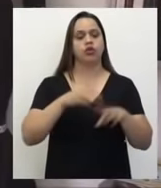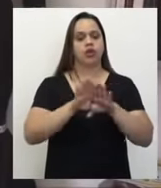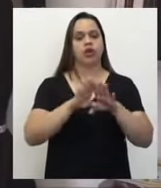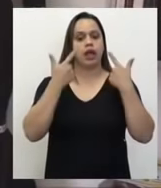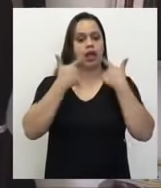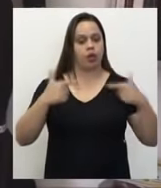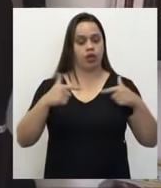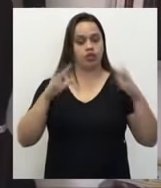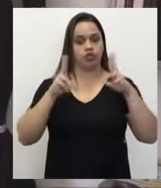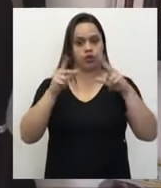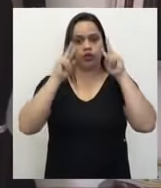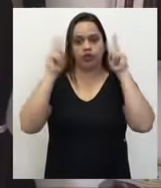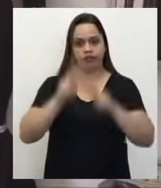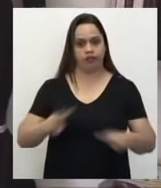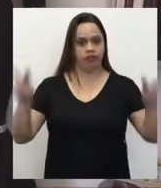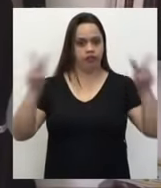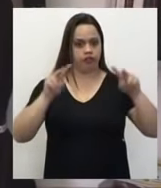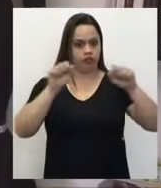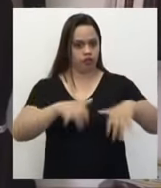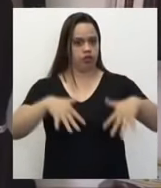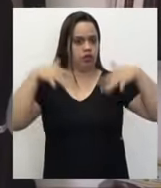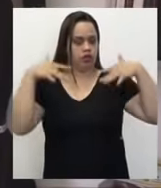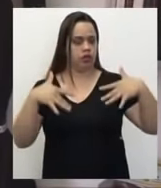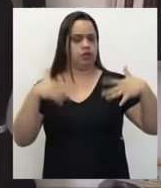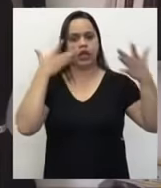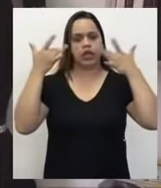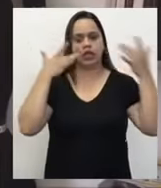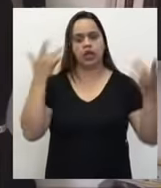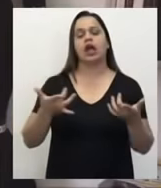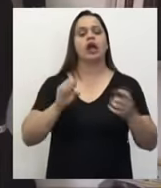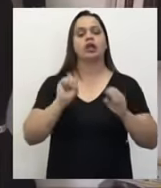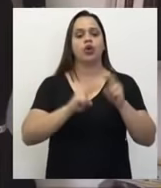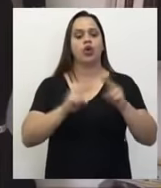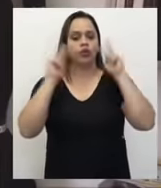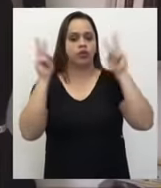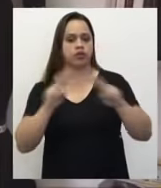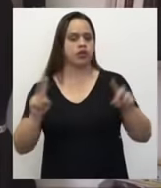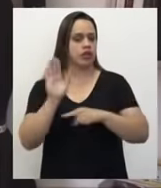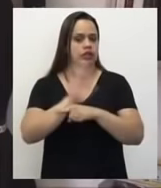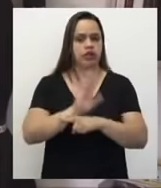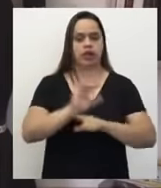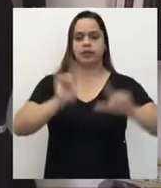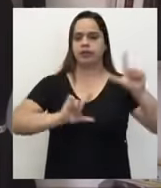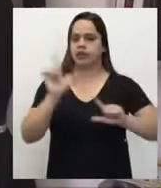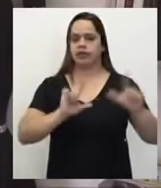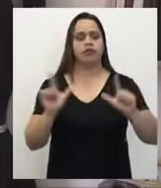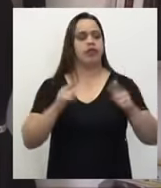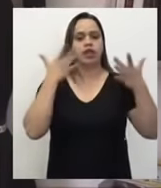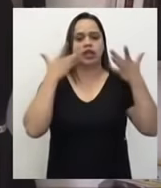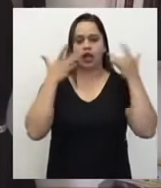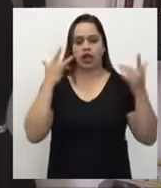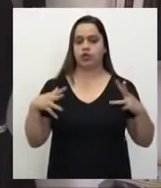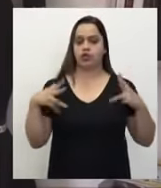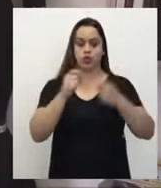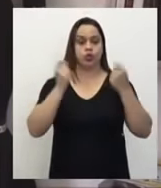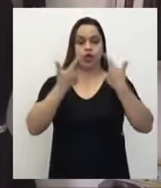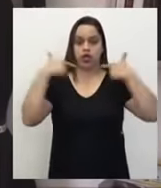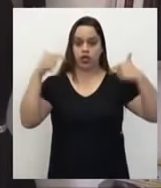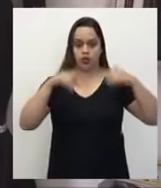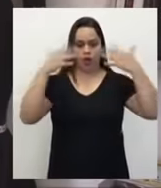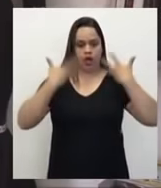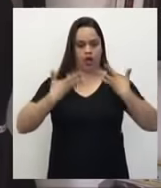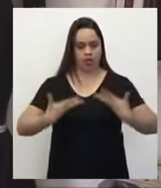espetáculo. Seja espetáculos teatrais, seja produções audiovisuais, cinema, TV, teatro, ele vai cuidar da linguagem visual,